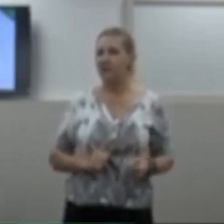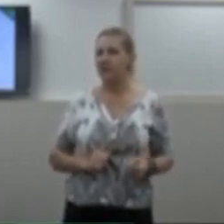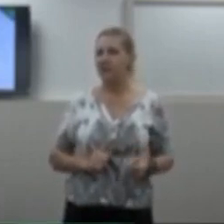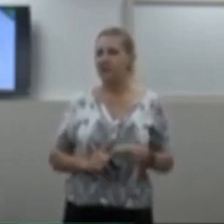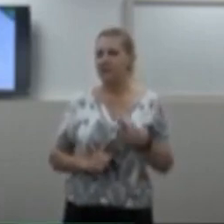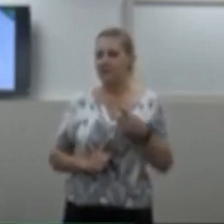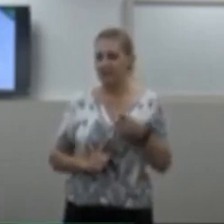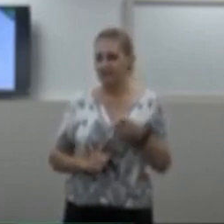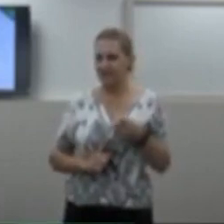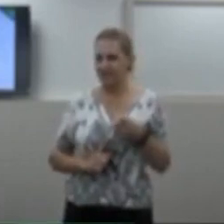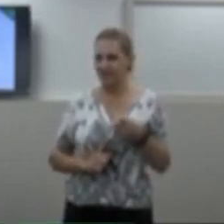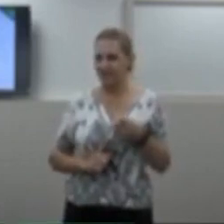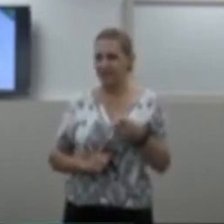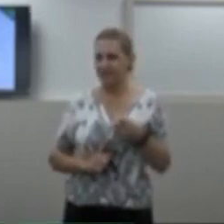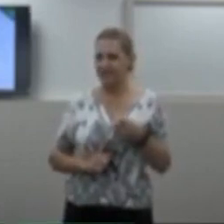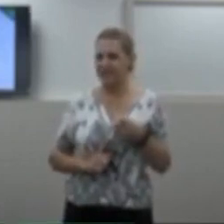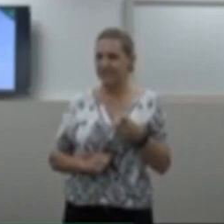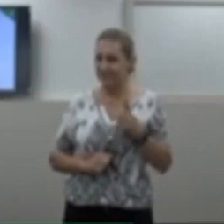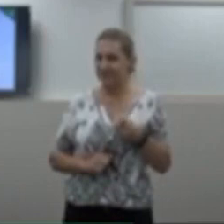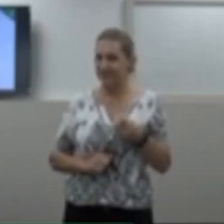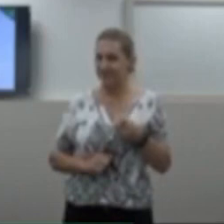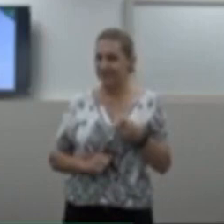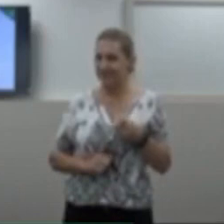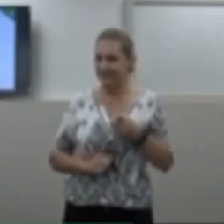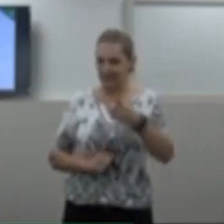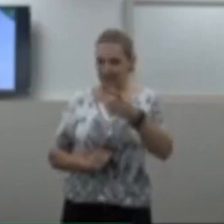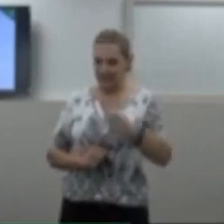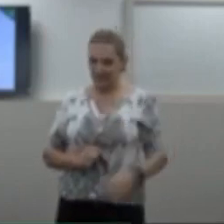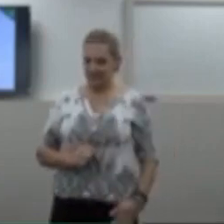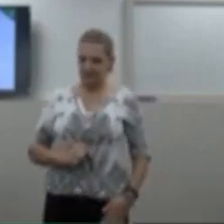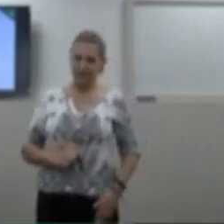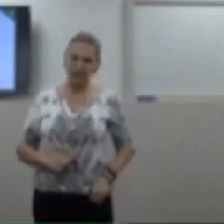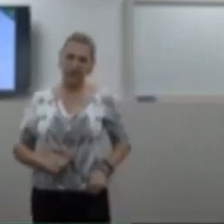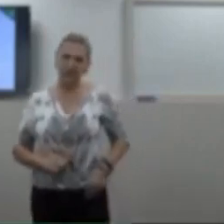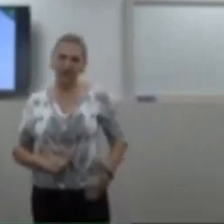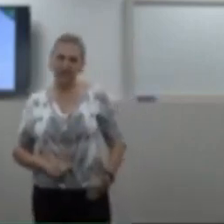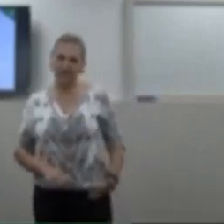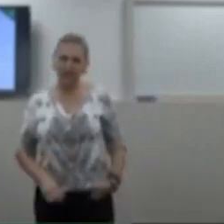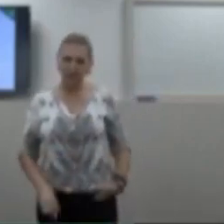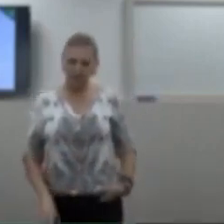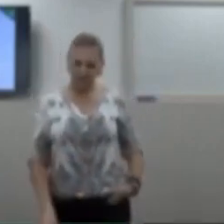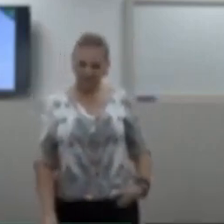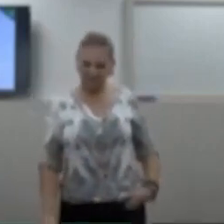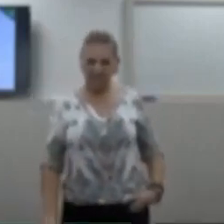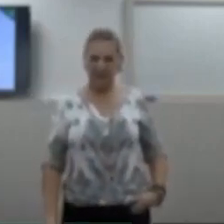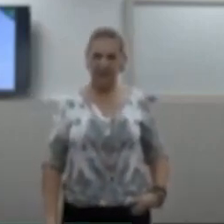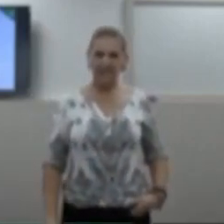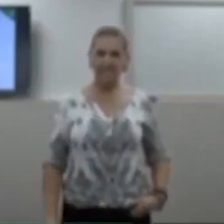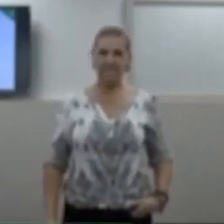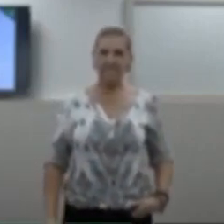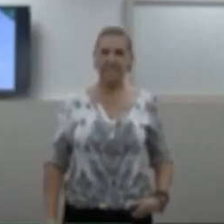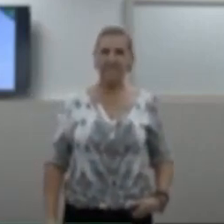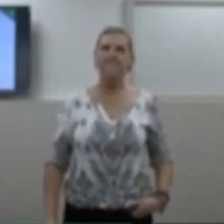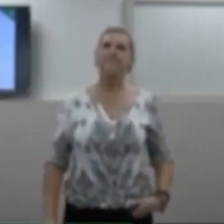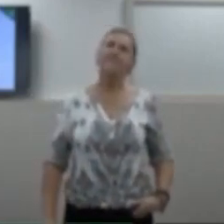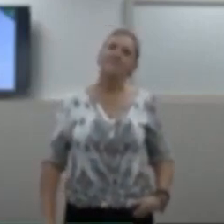ou coletivos? Você conseguiu? Qual letra você marcou? Vamos